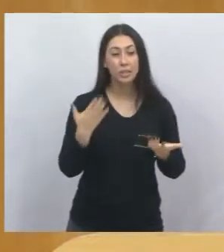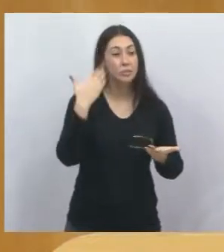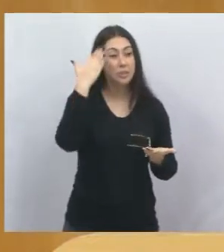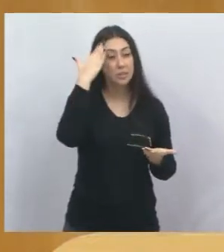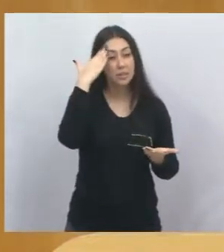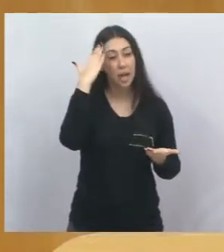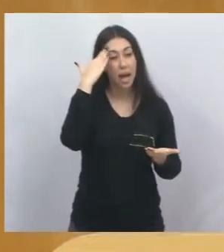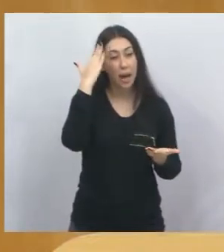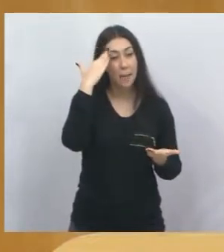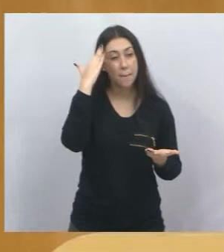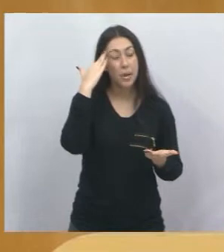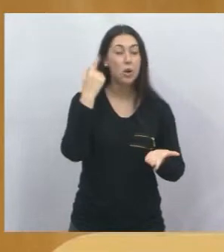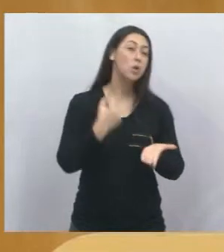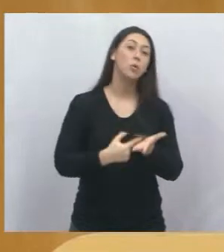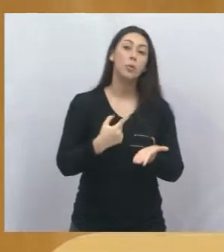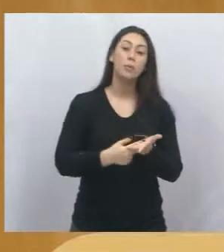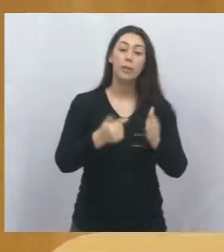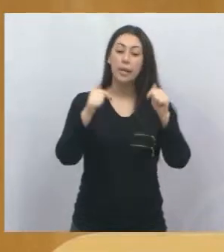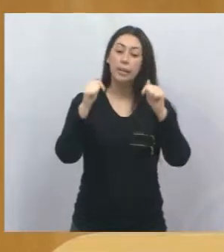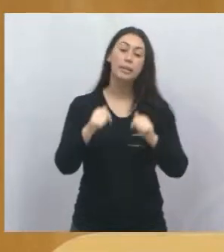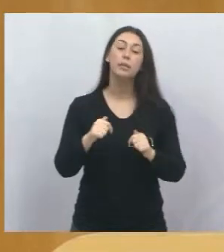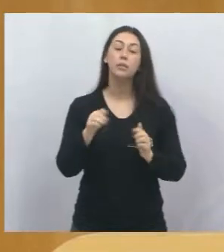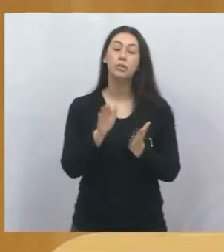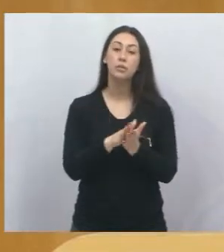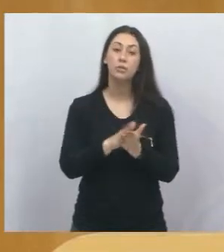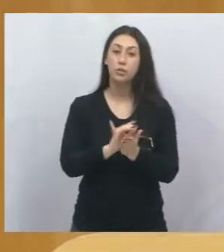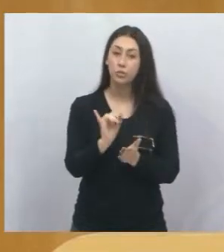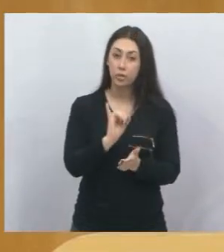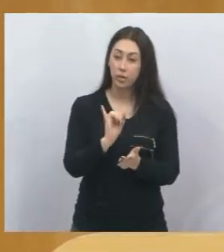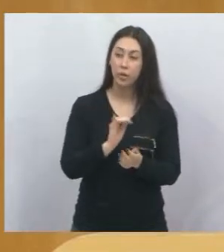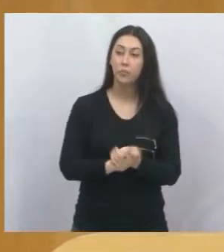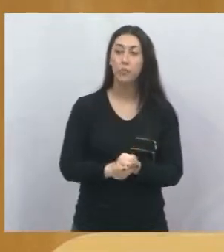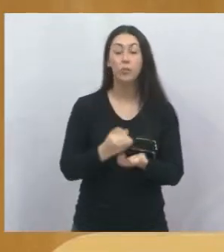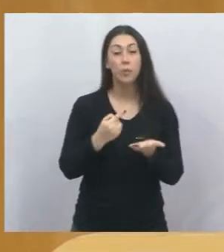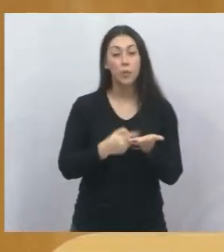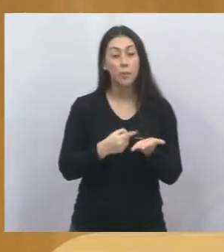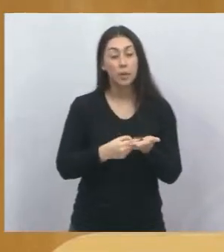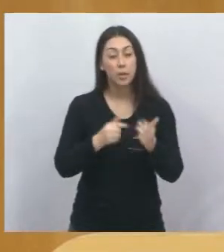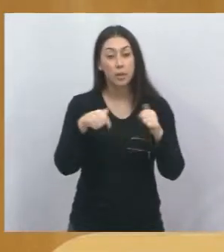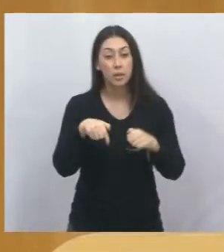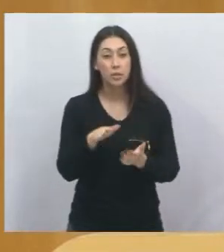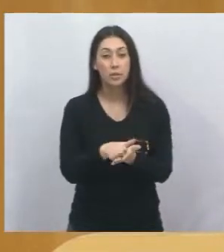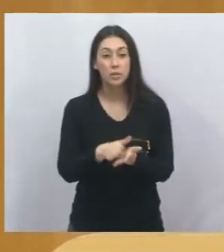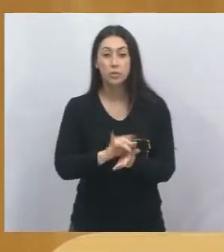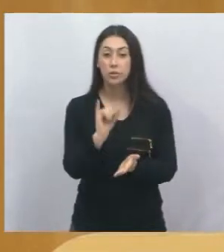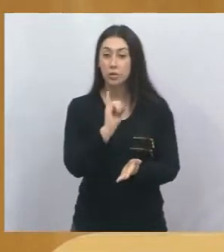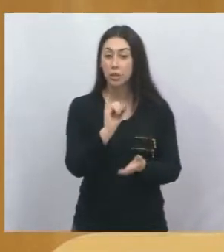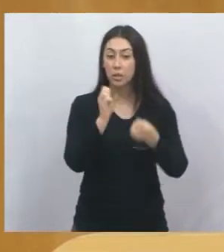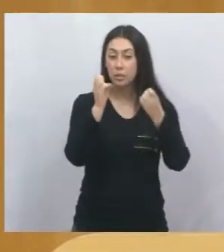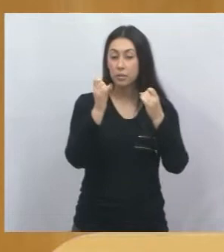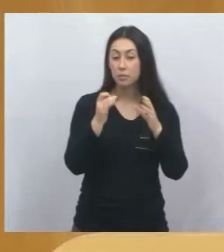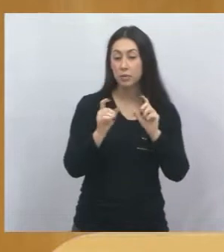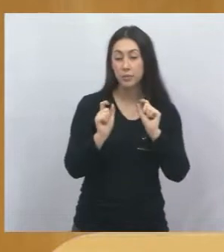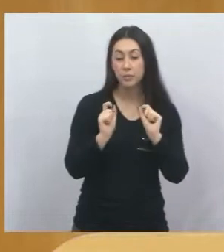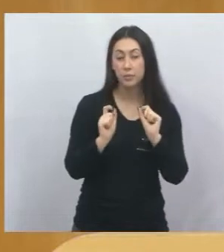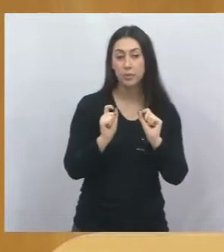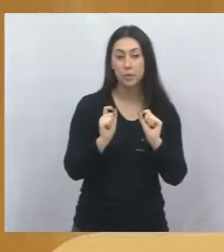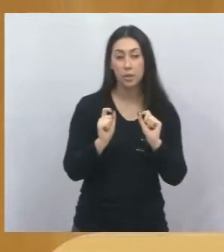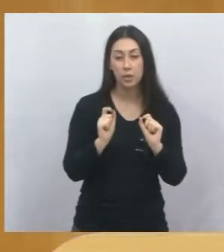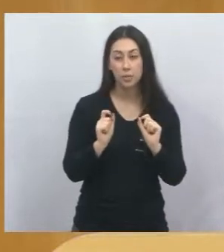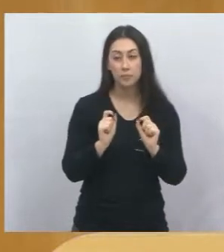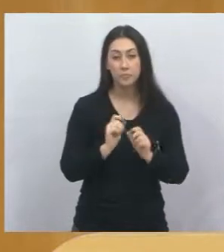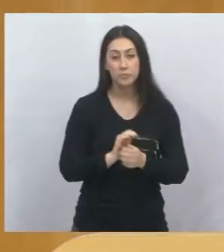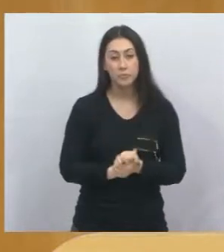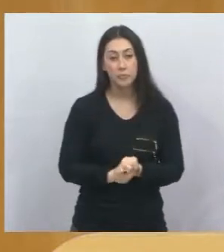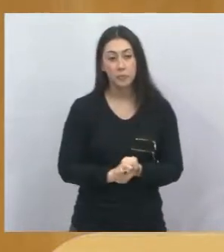o tratado aqui em Jacareí. Esse tratado aqui em Jacareí, ele diz respeito,